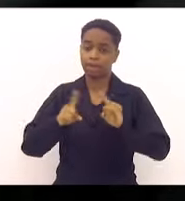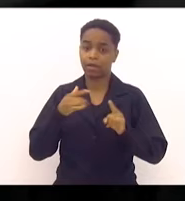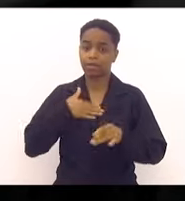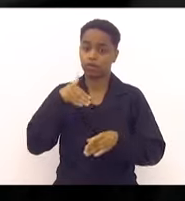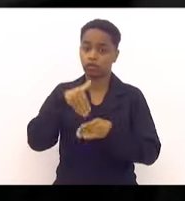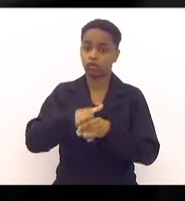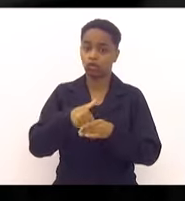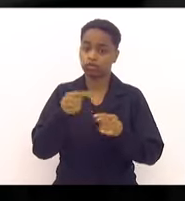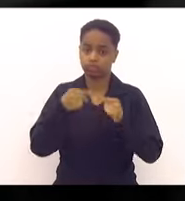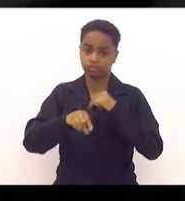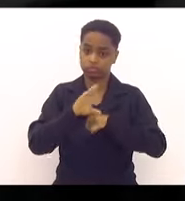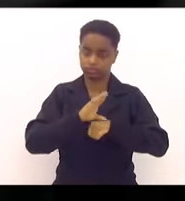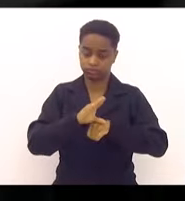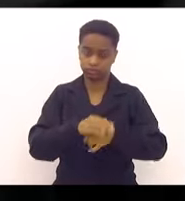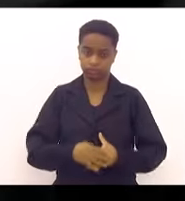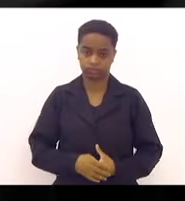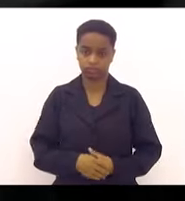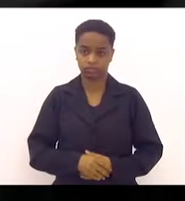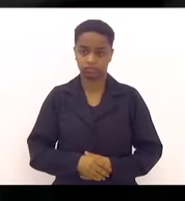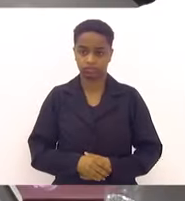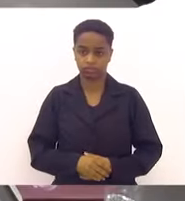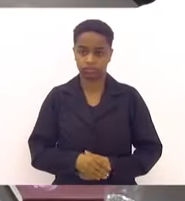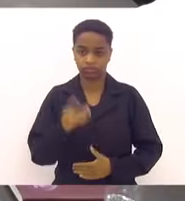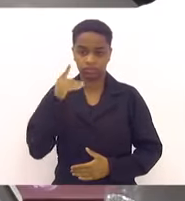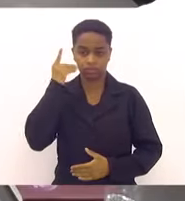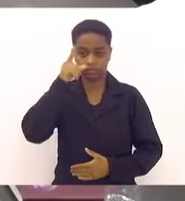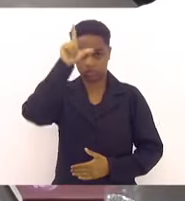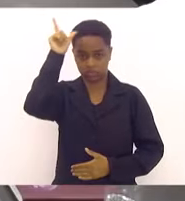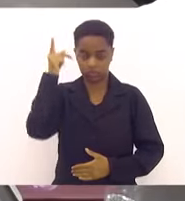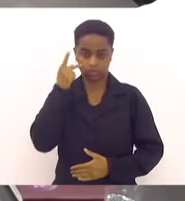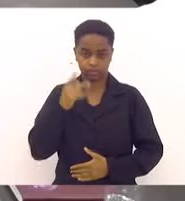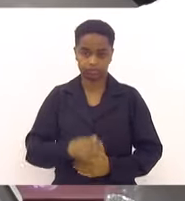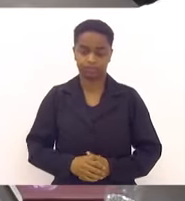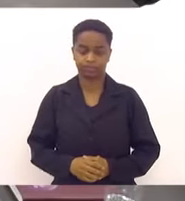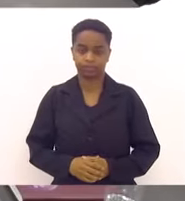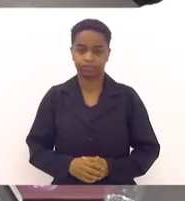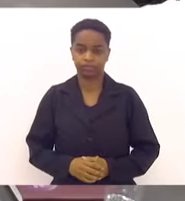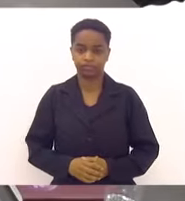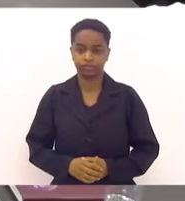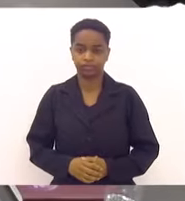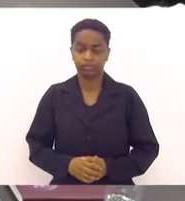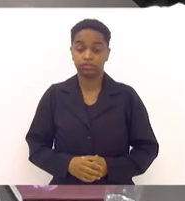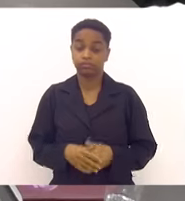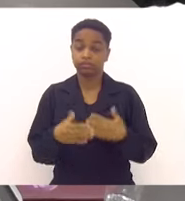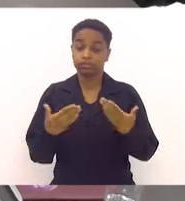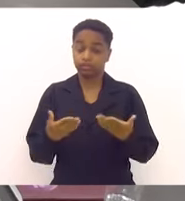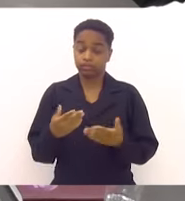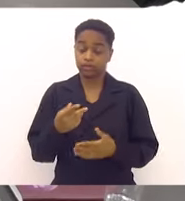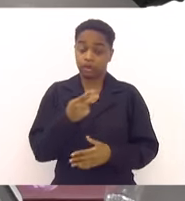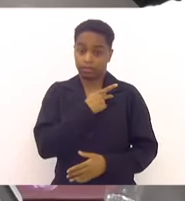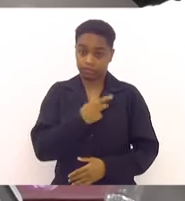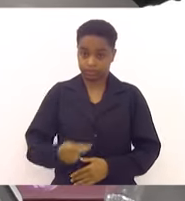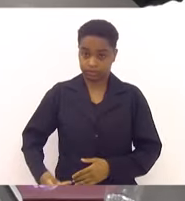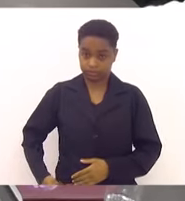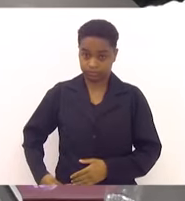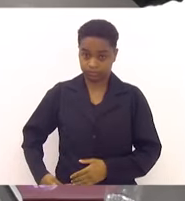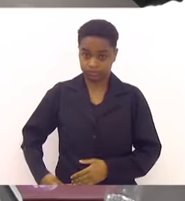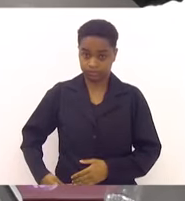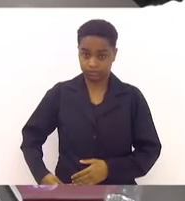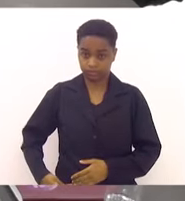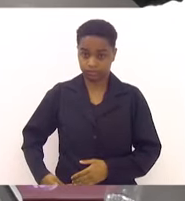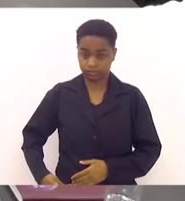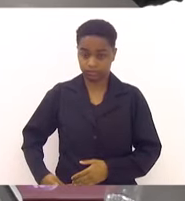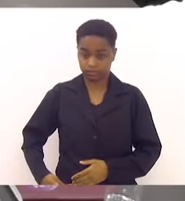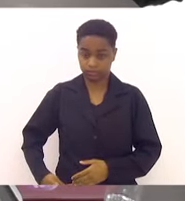pela inconstitucionalidade. Deputado Luiz Paulo. Senhor presidente, em parte, a